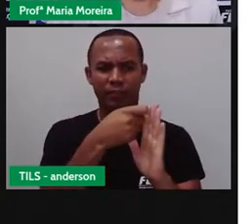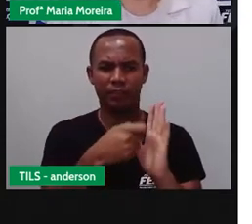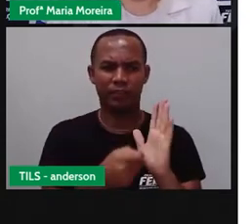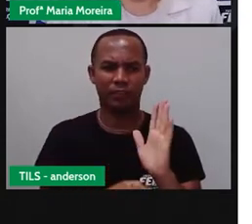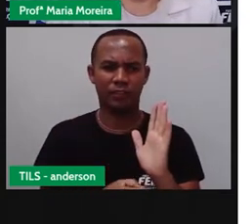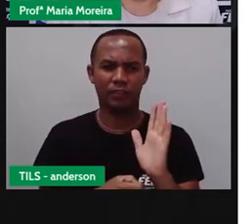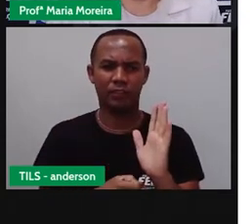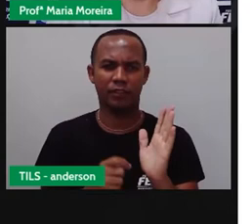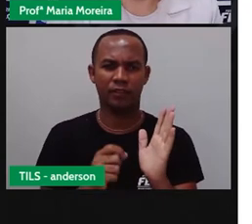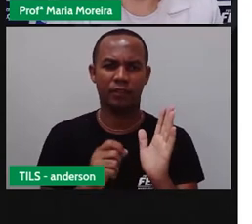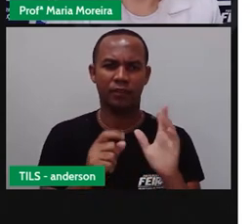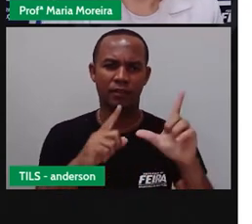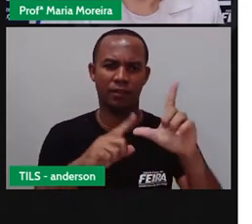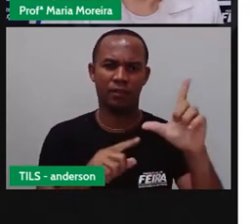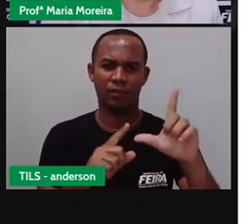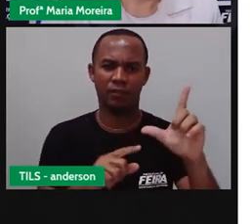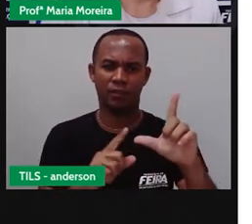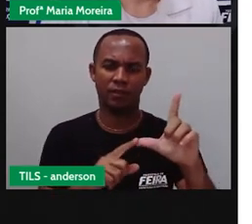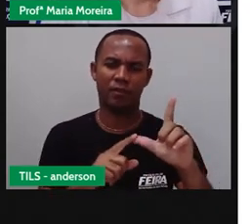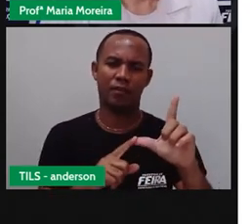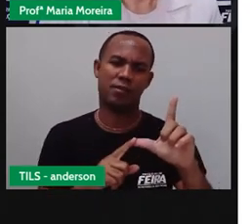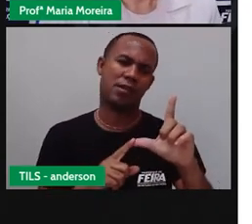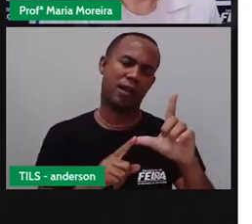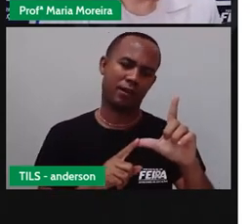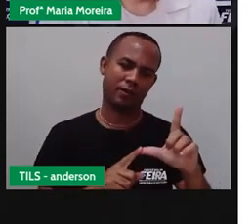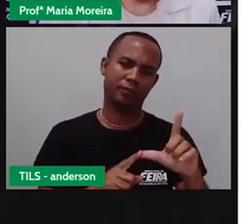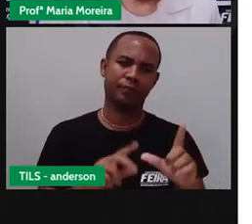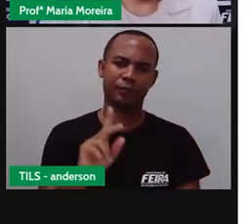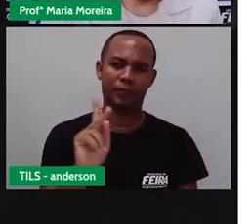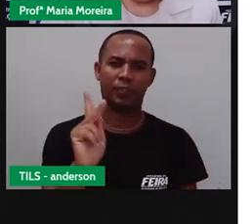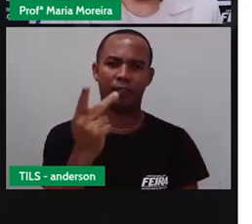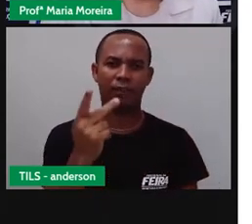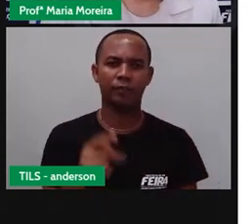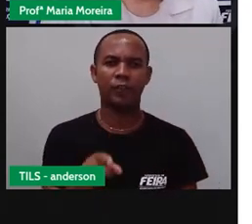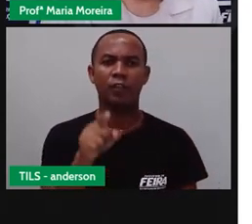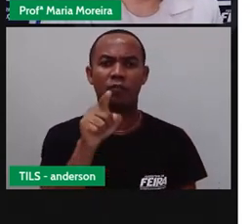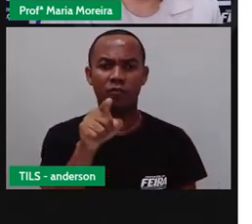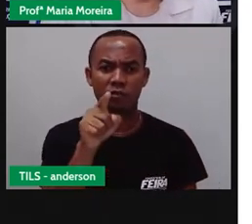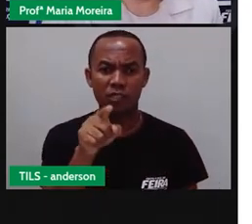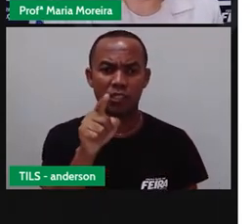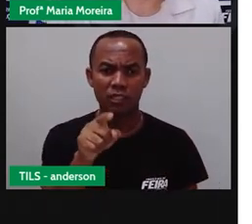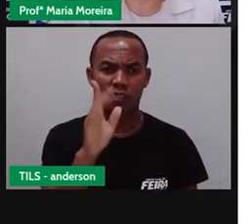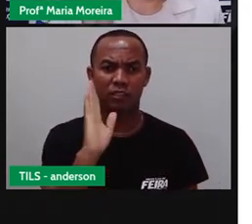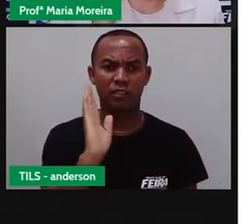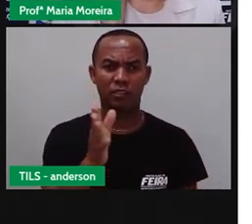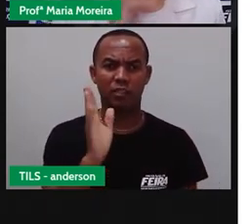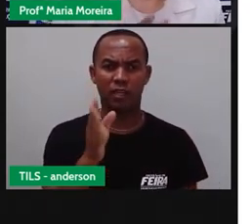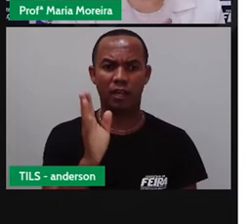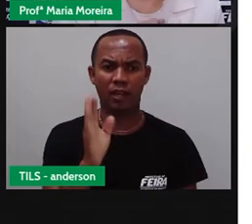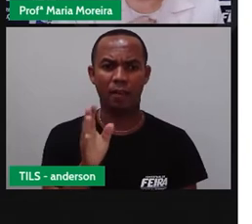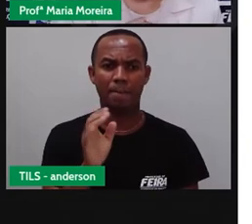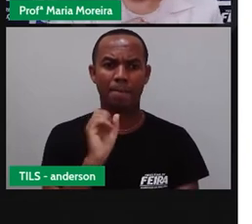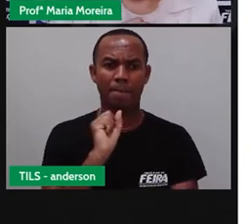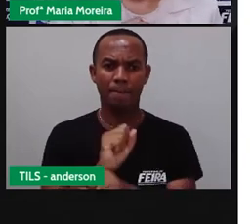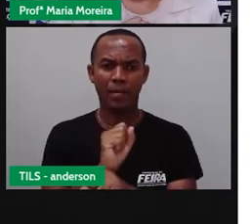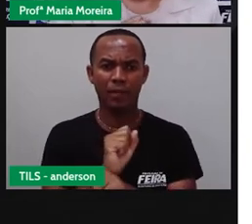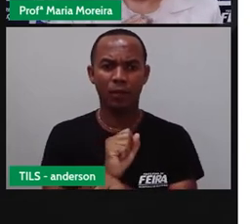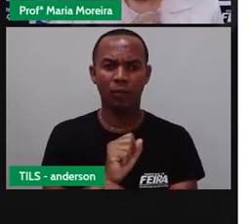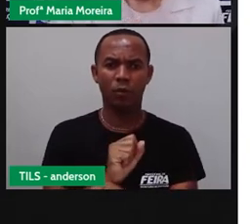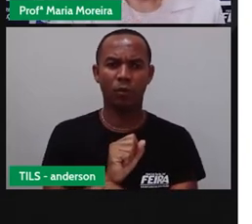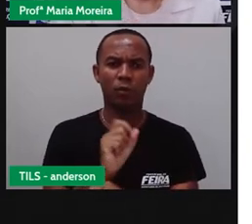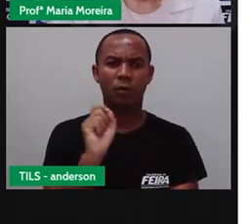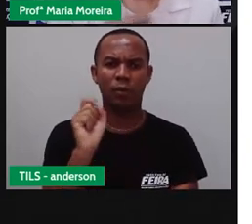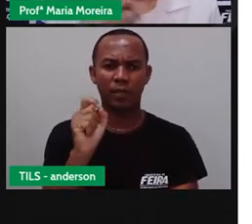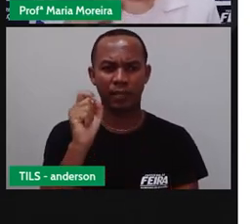com H long Você alguma vez já parou gente para